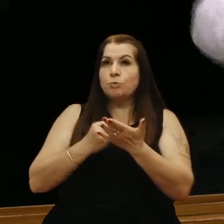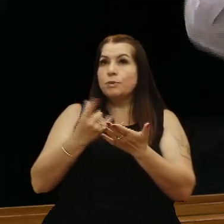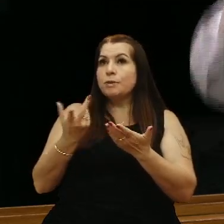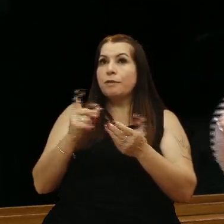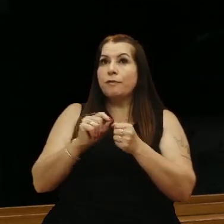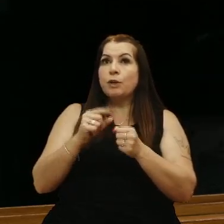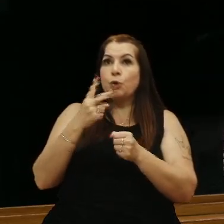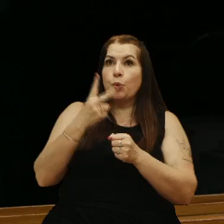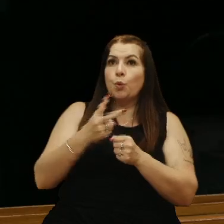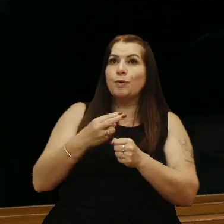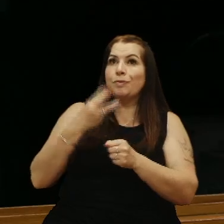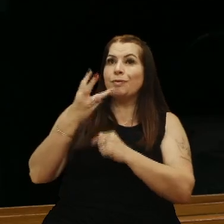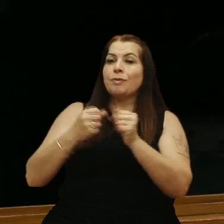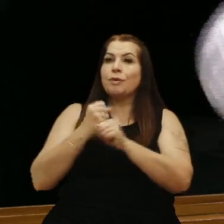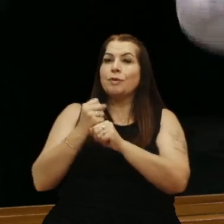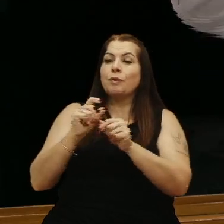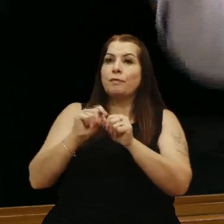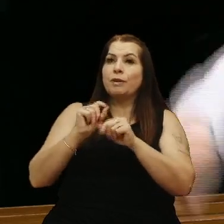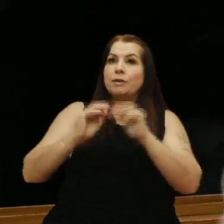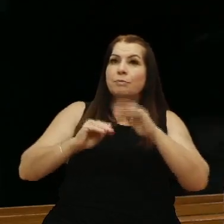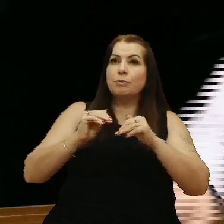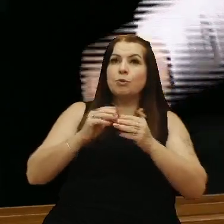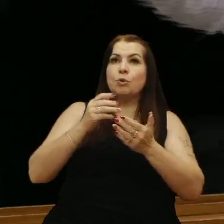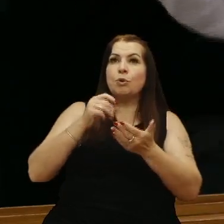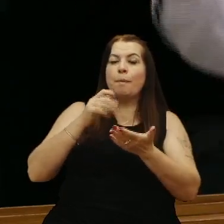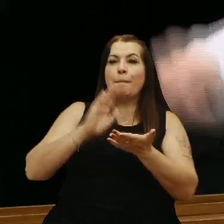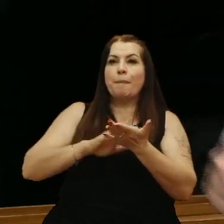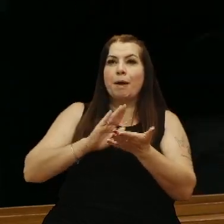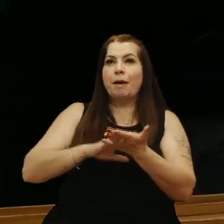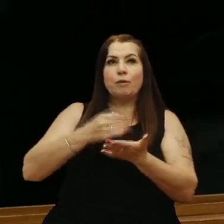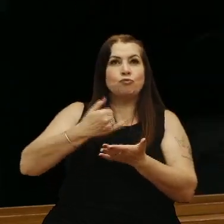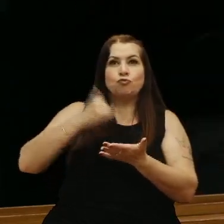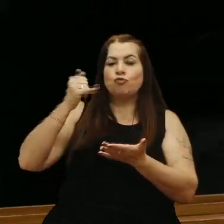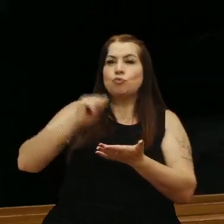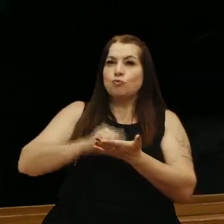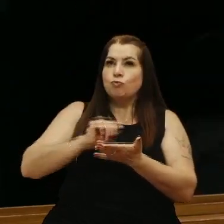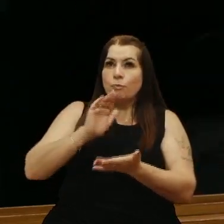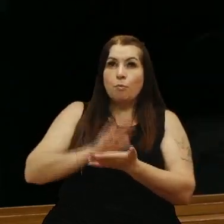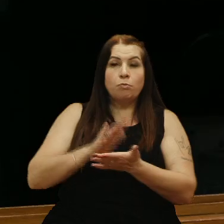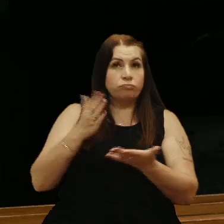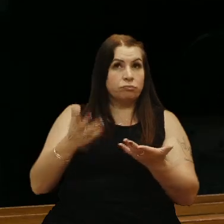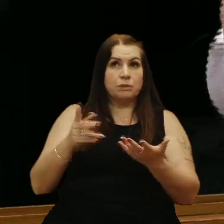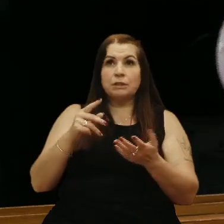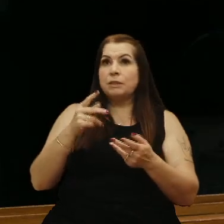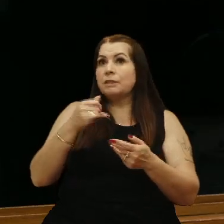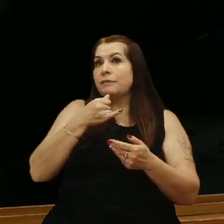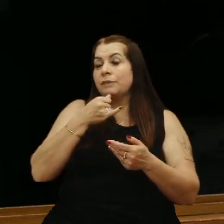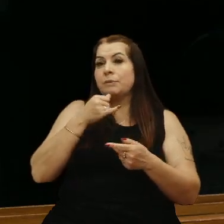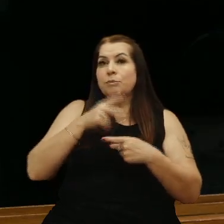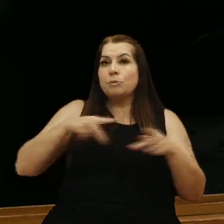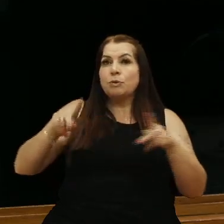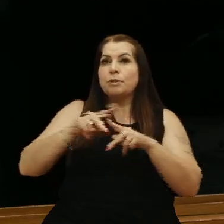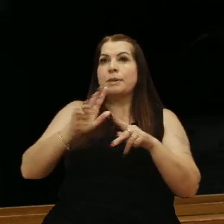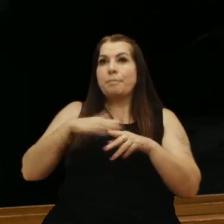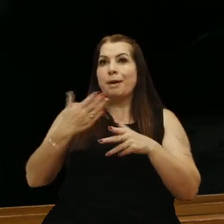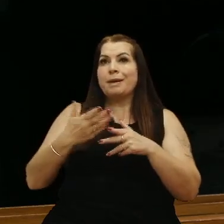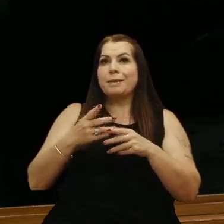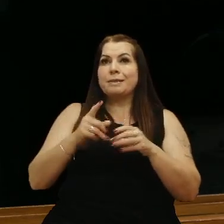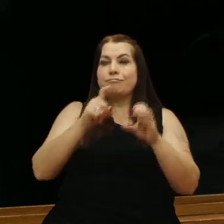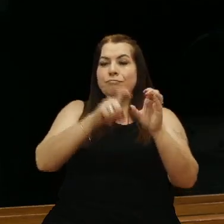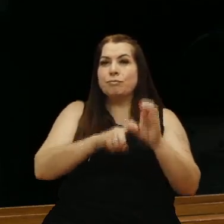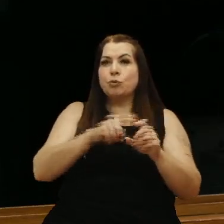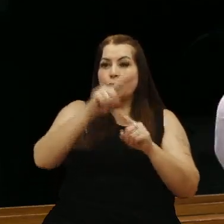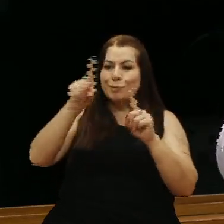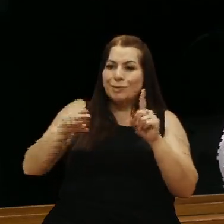fica 2, 3 anos quando vai executar. Cobra com juro, cobra com multa e, infelizmente, a população se torna cada vez mais refém desse